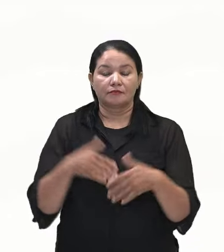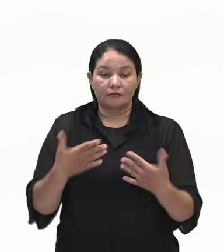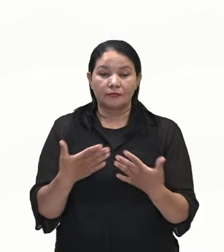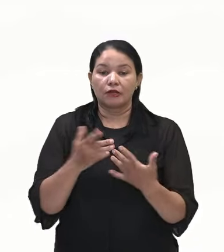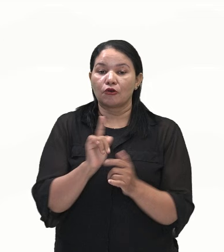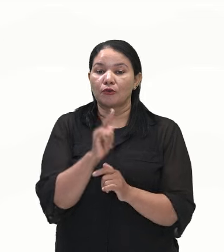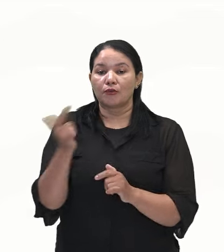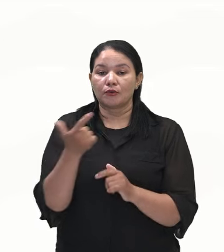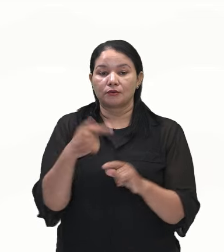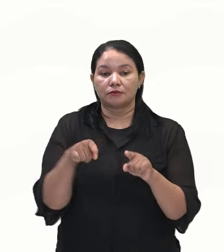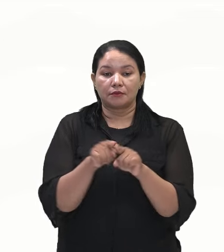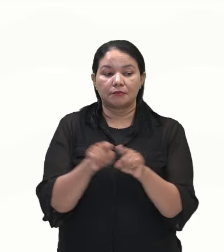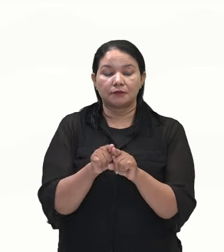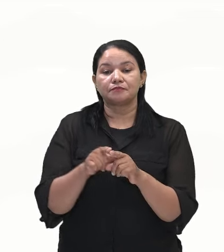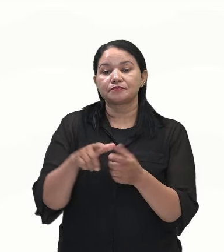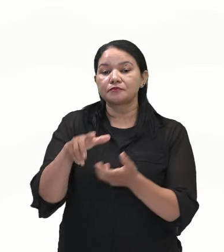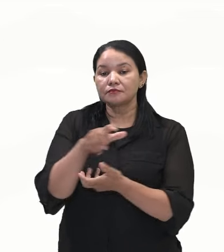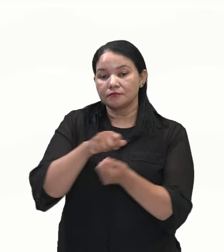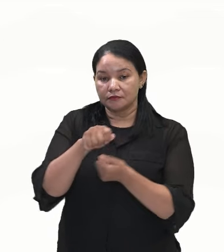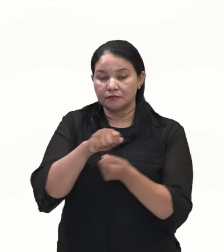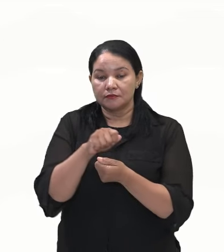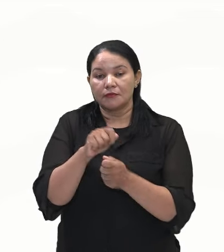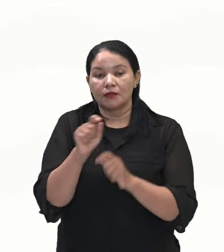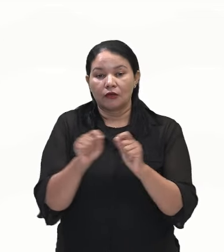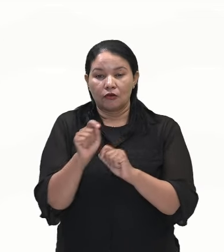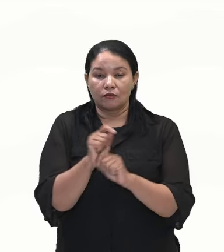respeito também às práticas corporais.